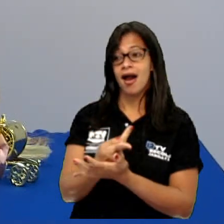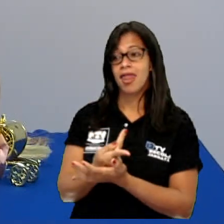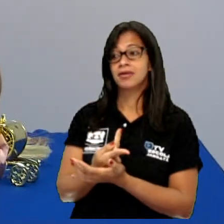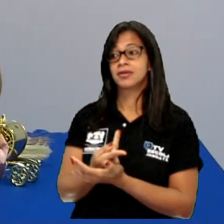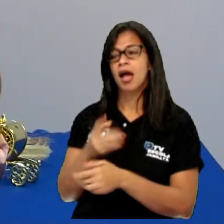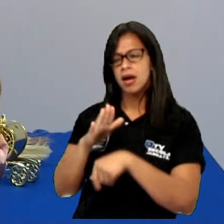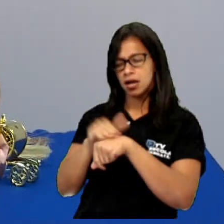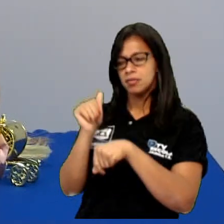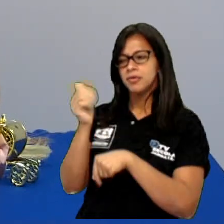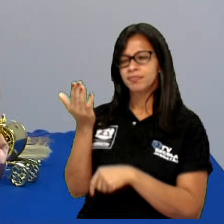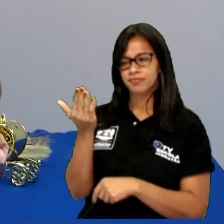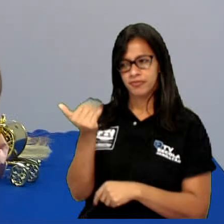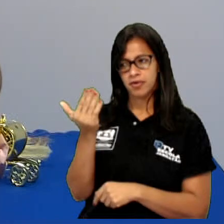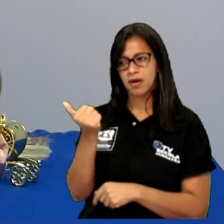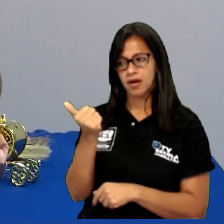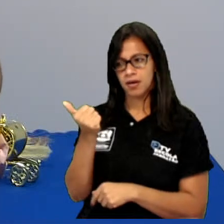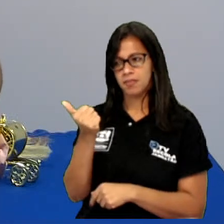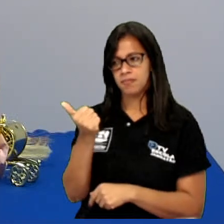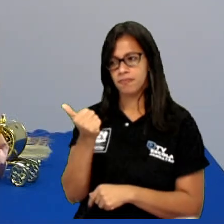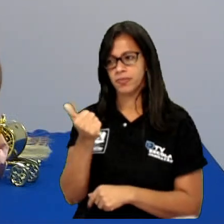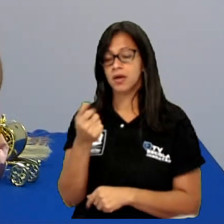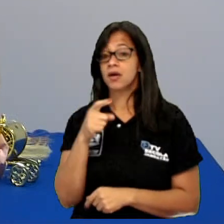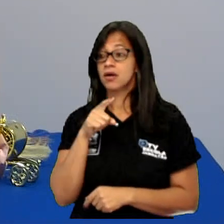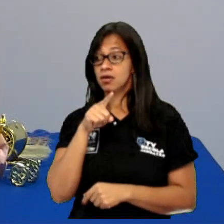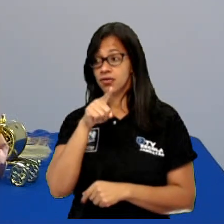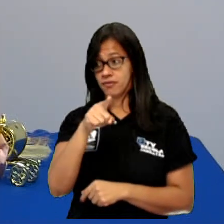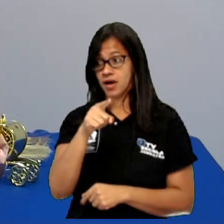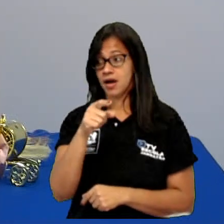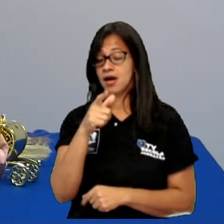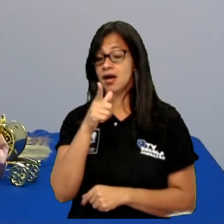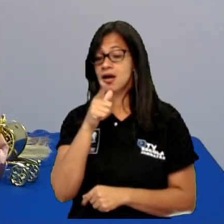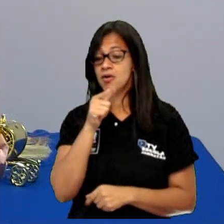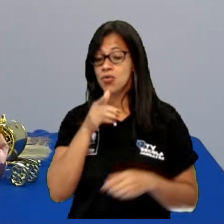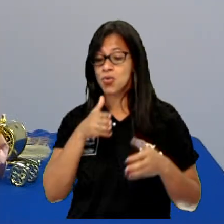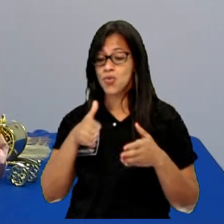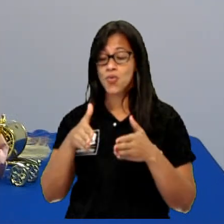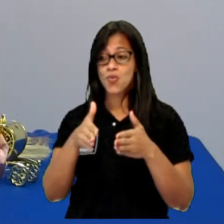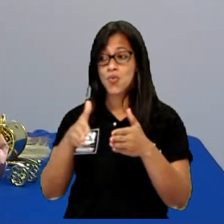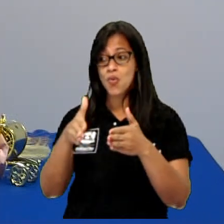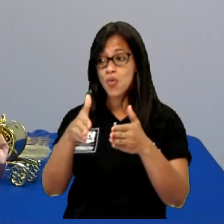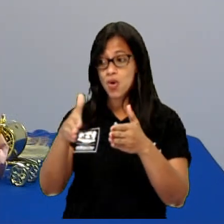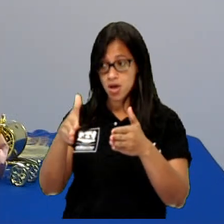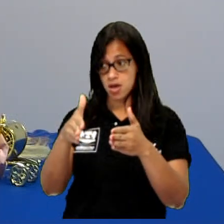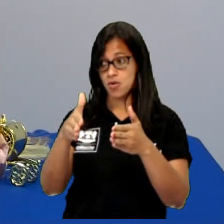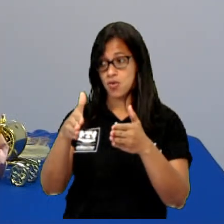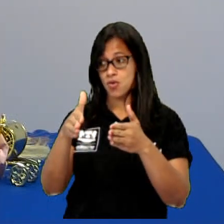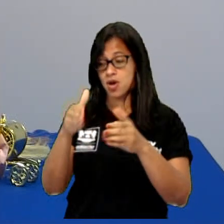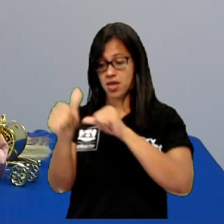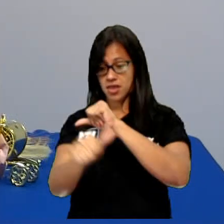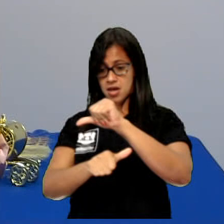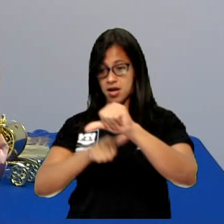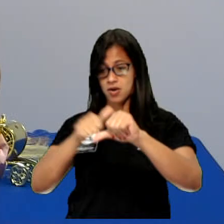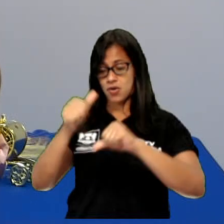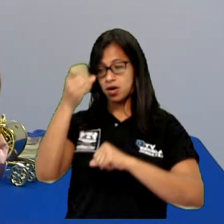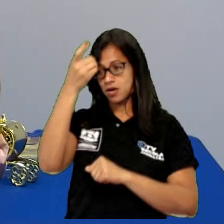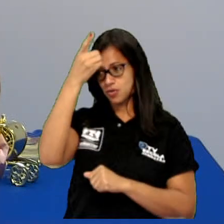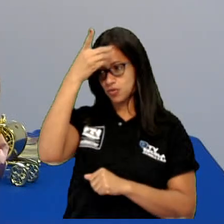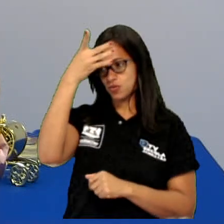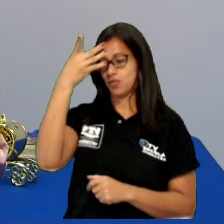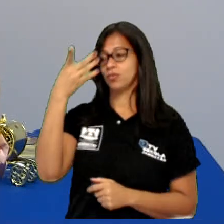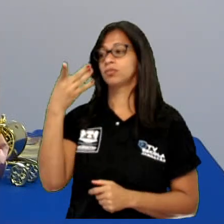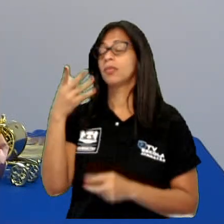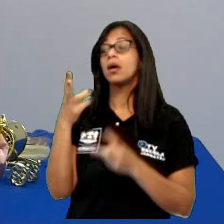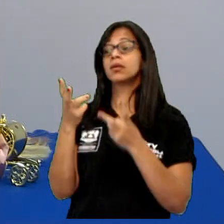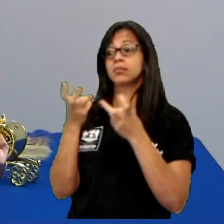ele: lave-se em água corrente de um rio e o seu dom será desfeito. Mas preste